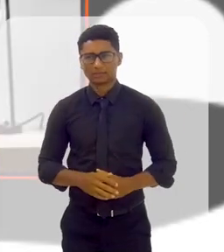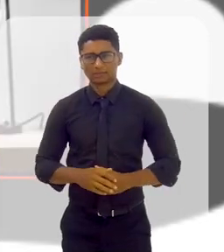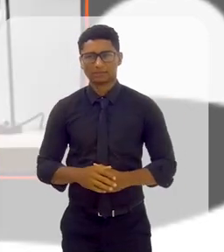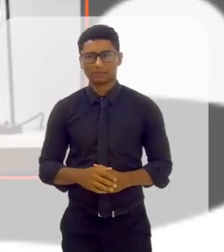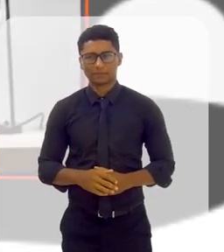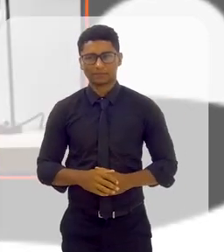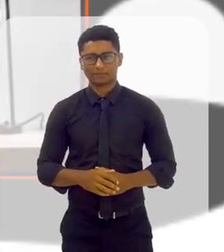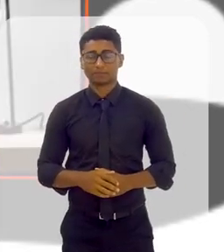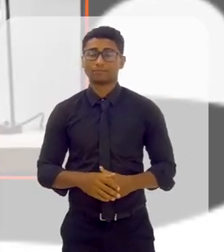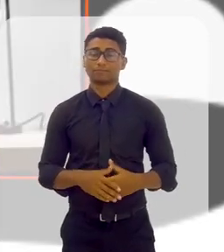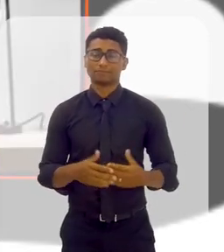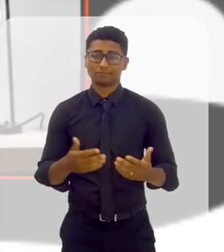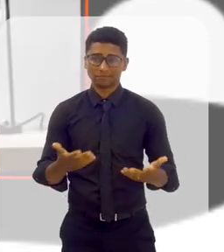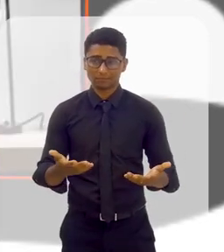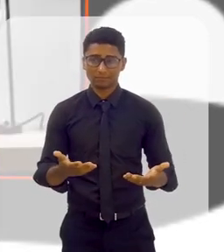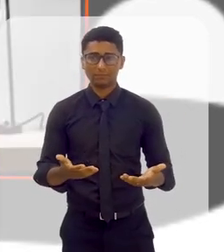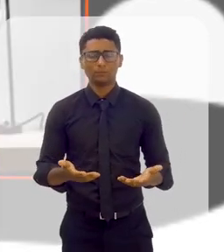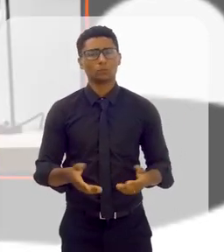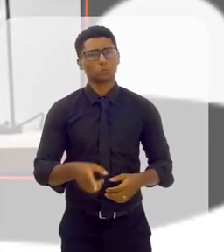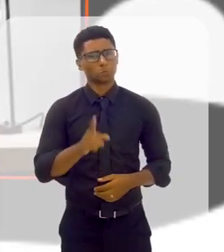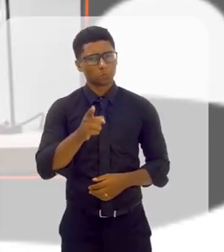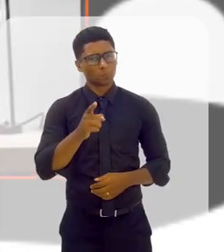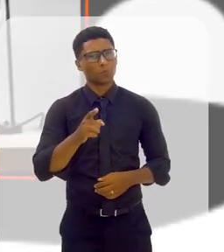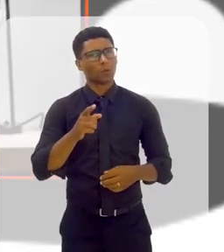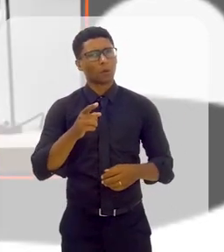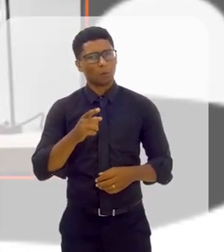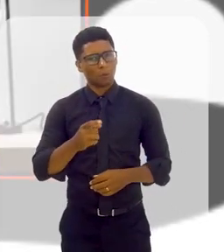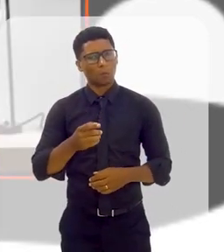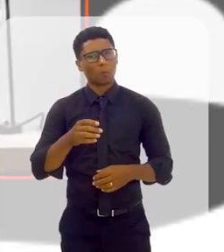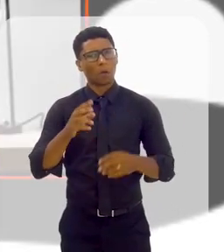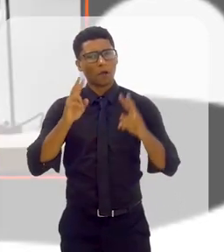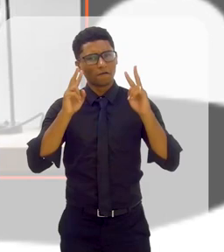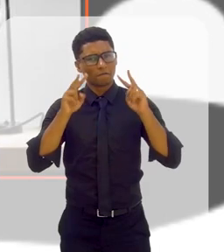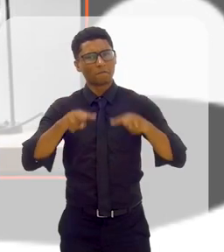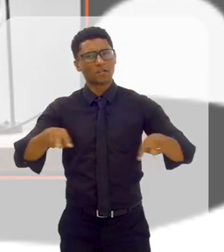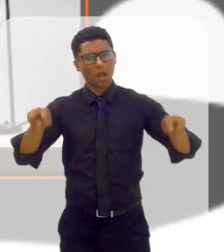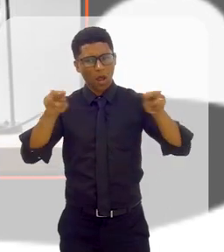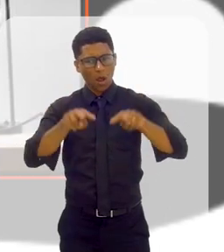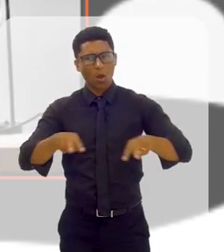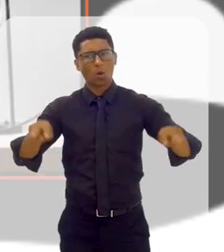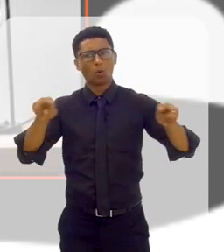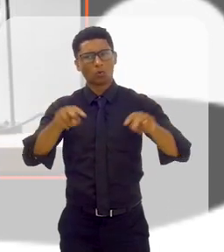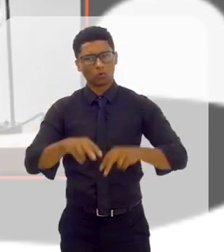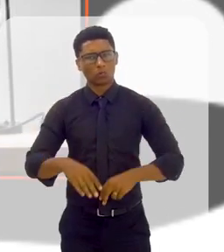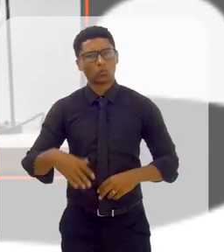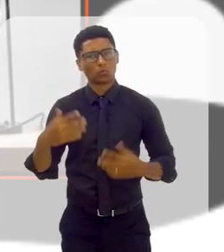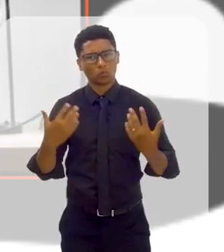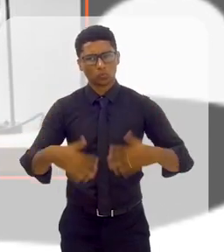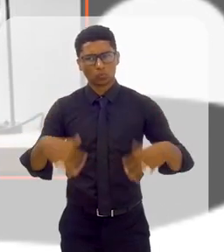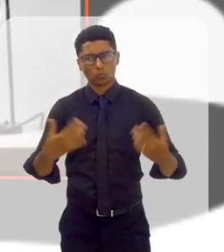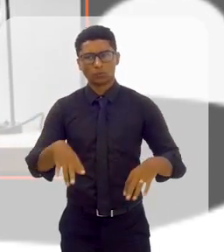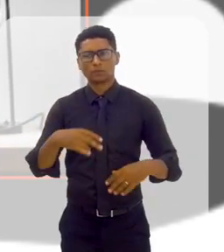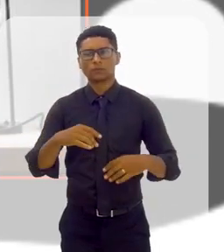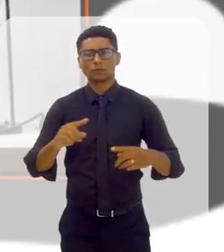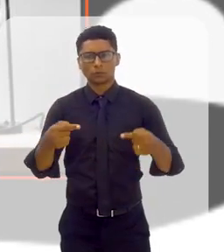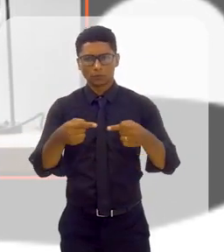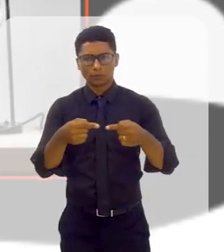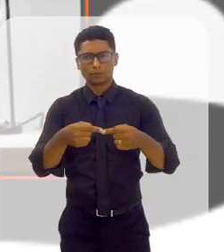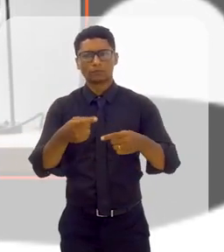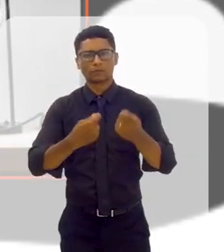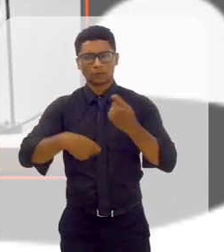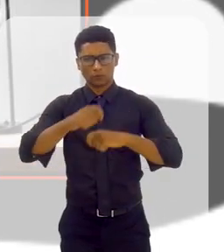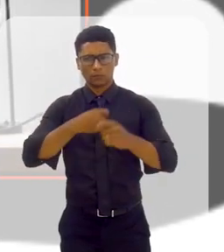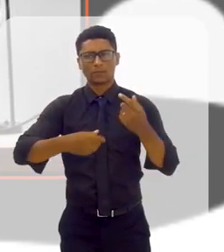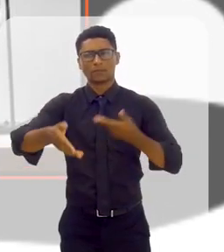esse essa é uma abordagem riquíssima e transversalizada na medida em que você pega a economia